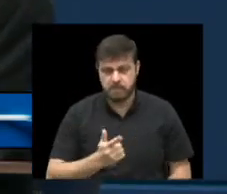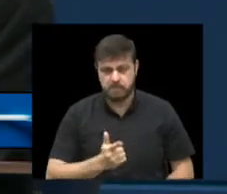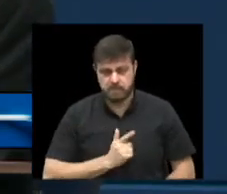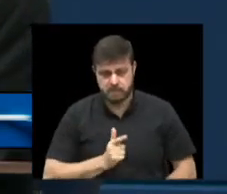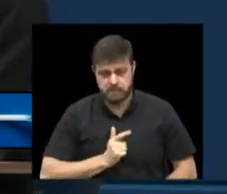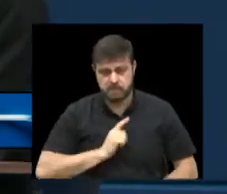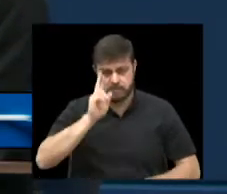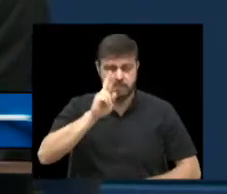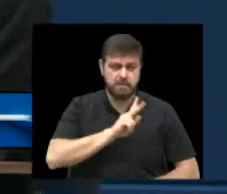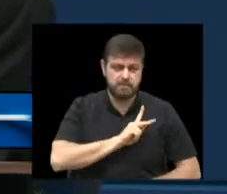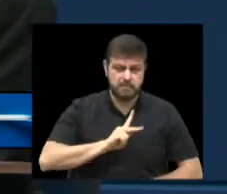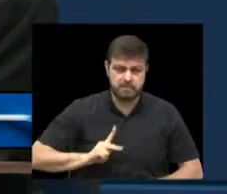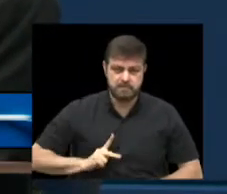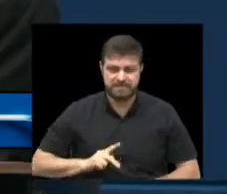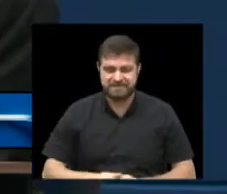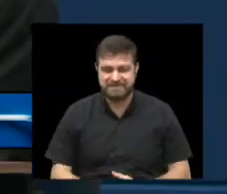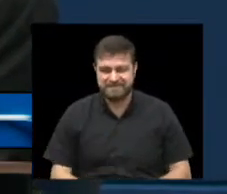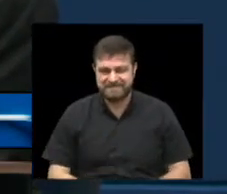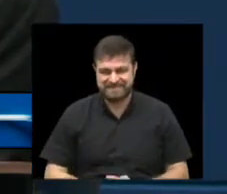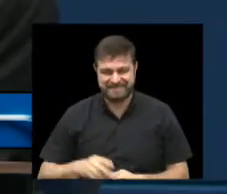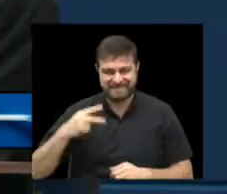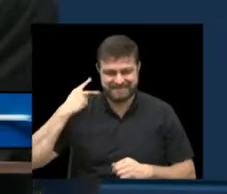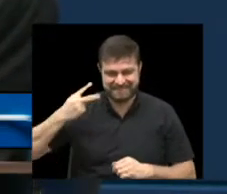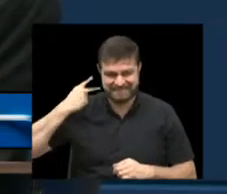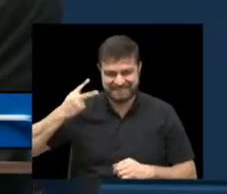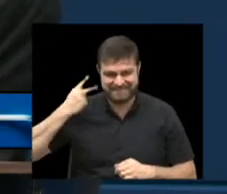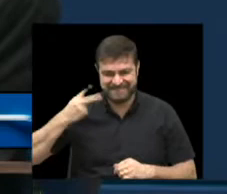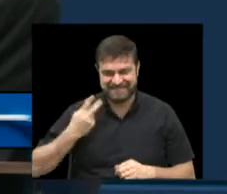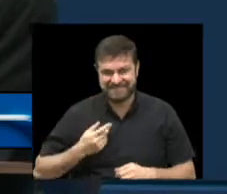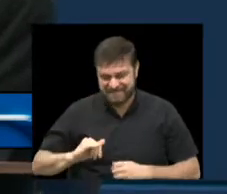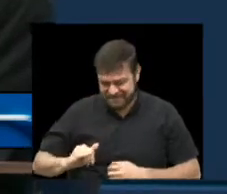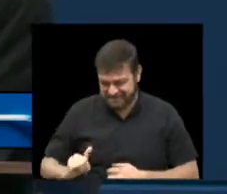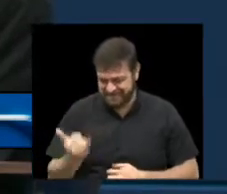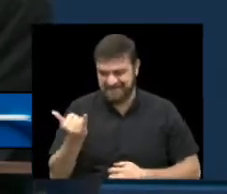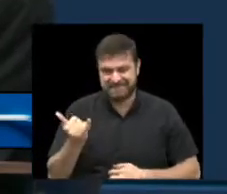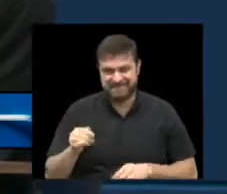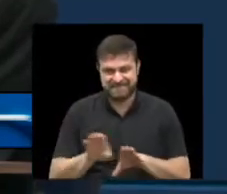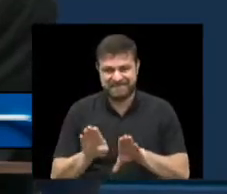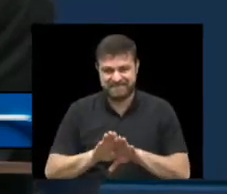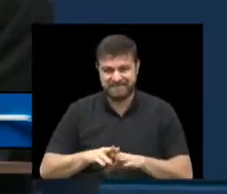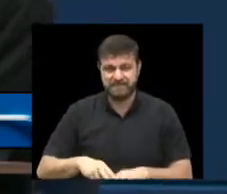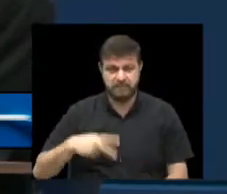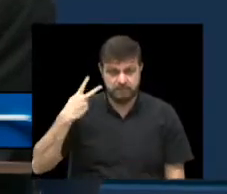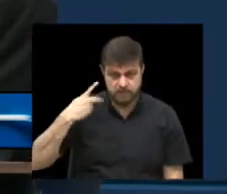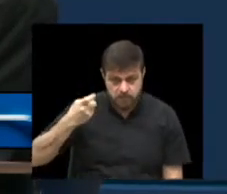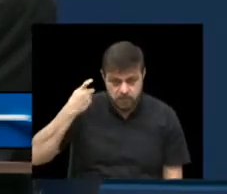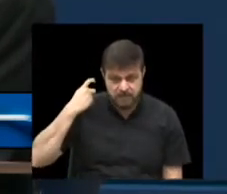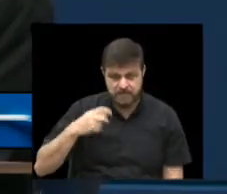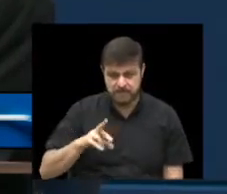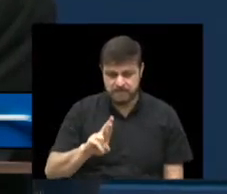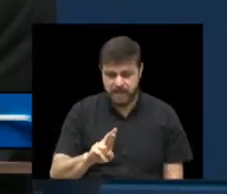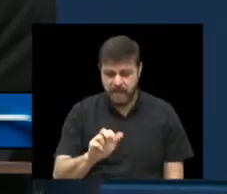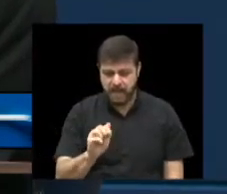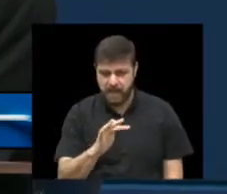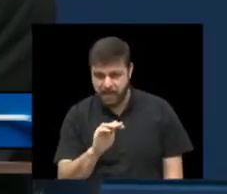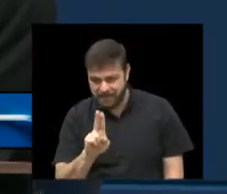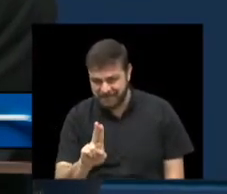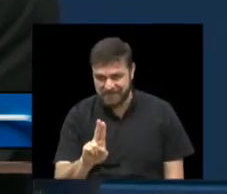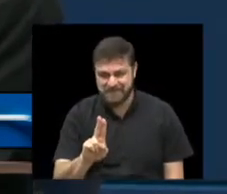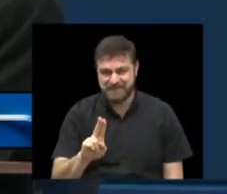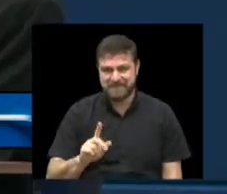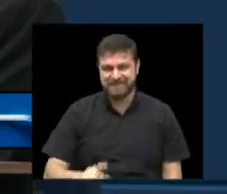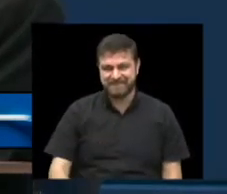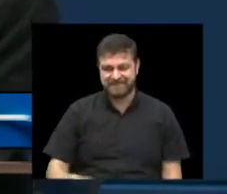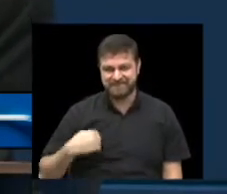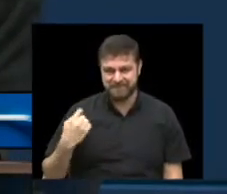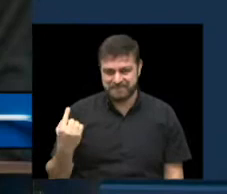presidente Rafa Zimbaldi e demais vereadores, a oportunidade de recebermos o vereador Rafu. Ele estará aqui